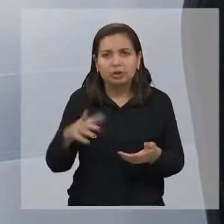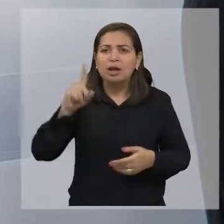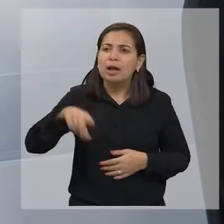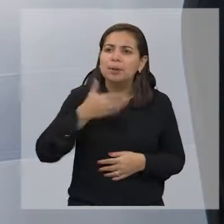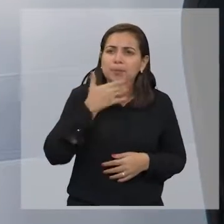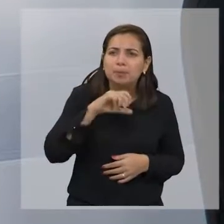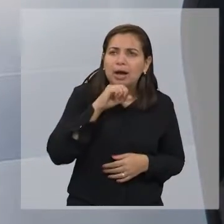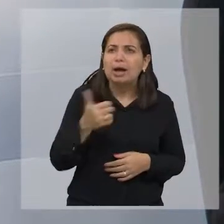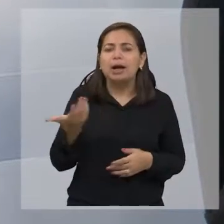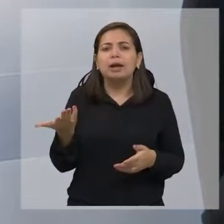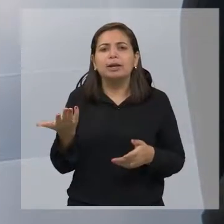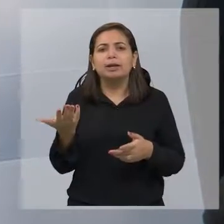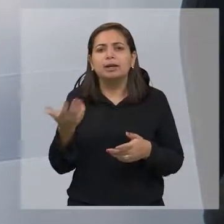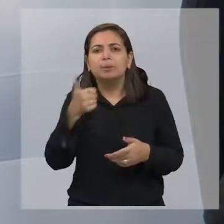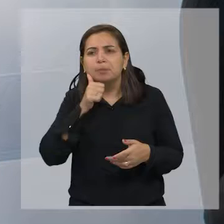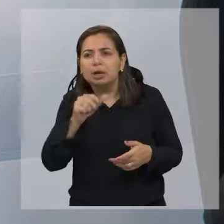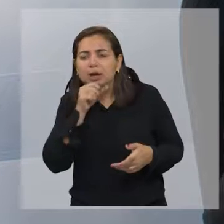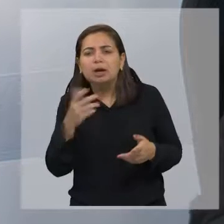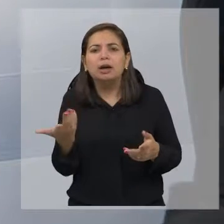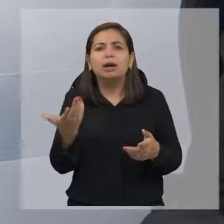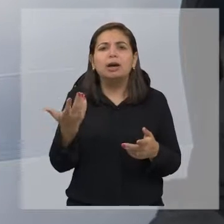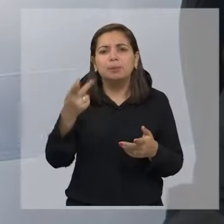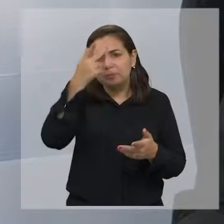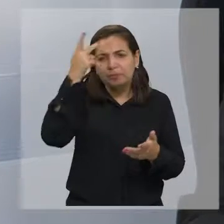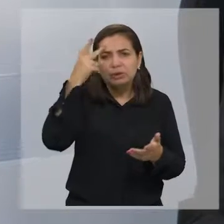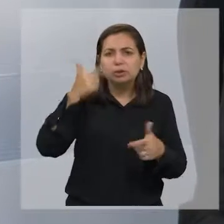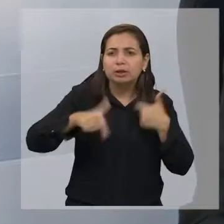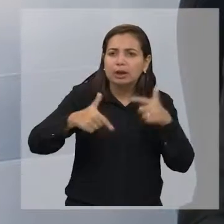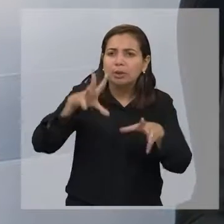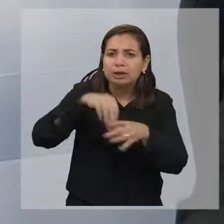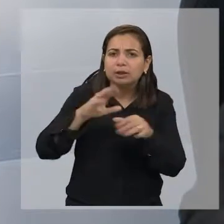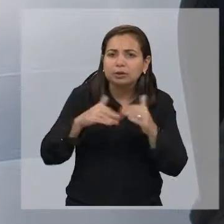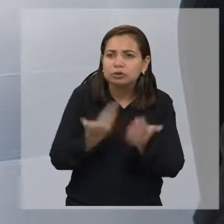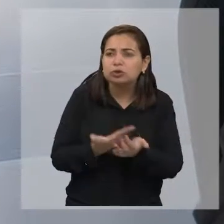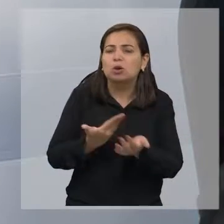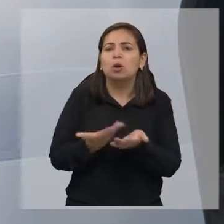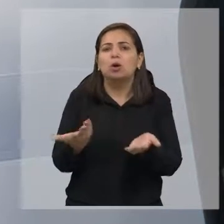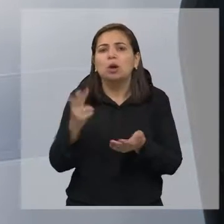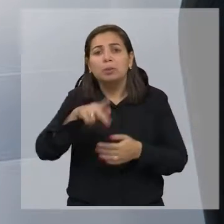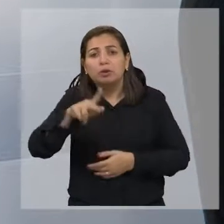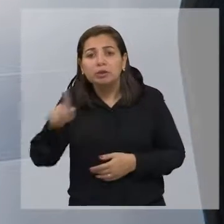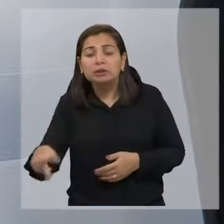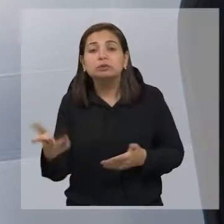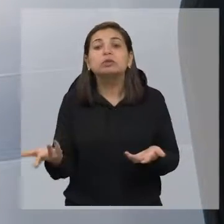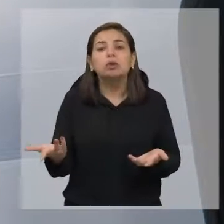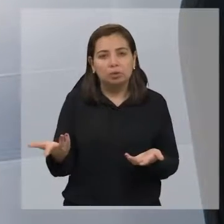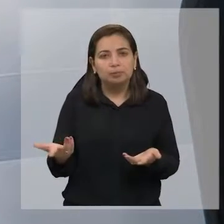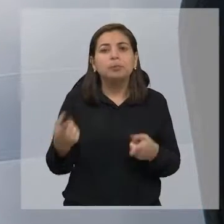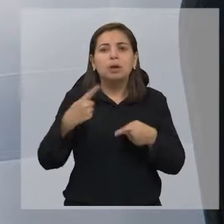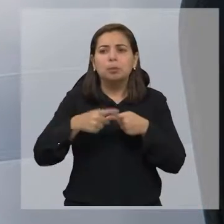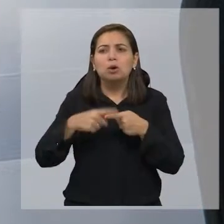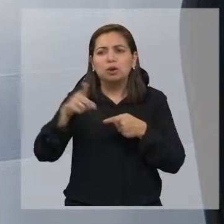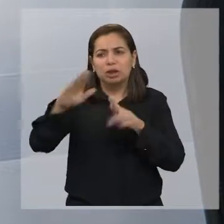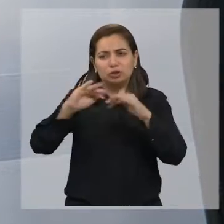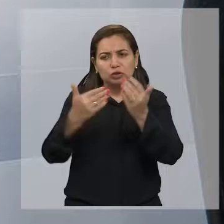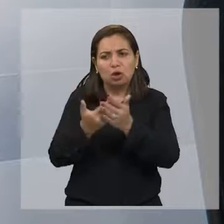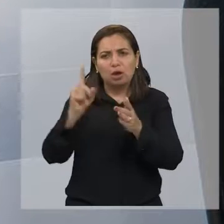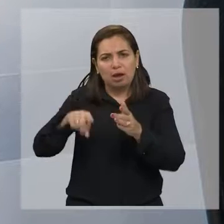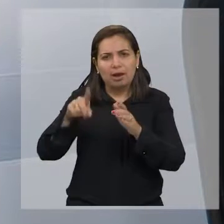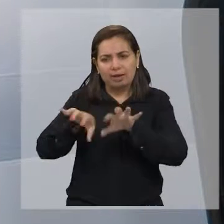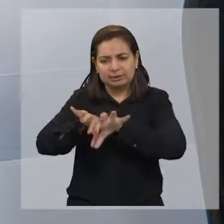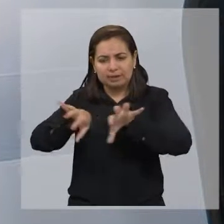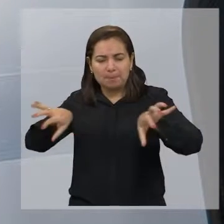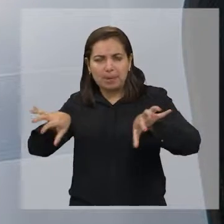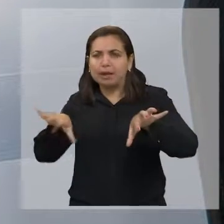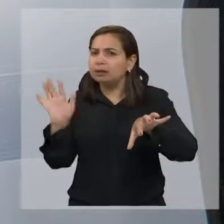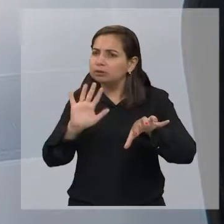de alunos, os funcionários das escolas, porque as escolas elas não são ilhas isoladas da realidade na qual